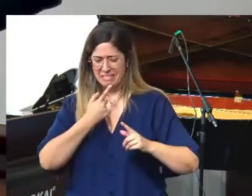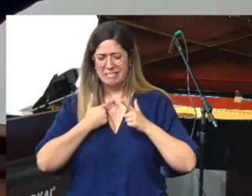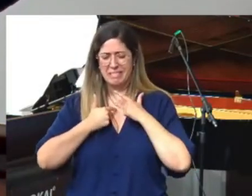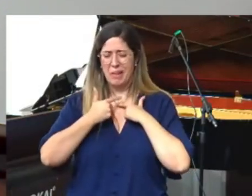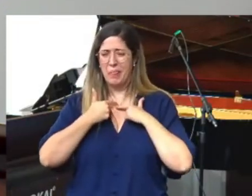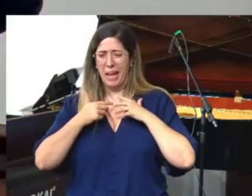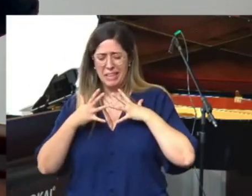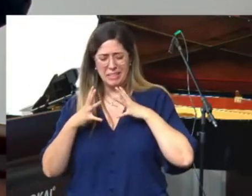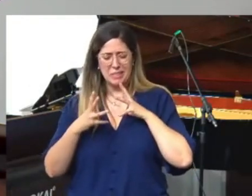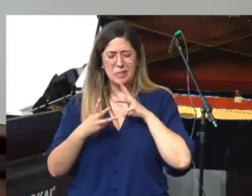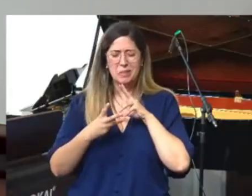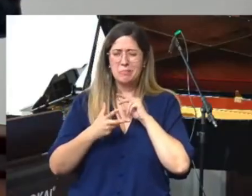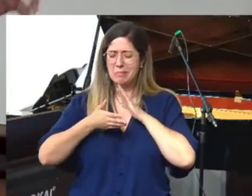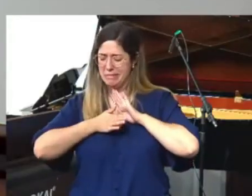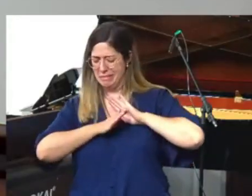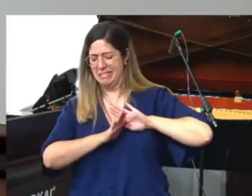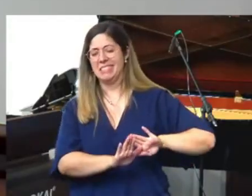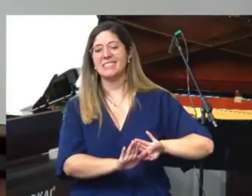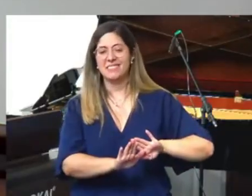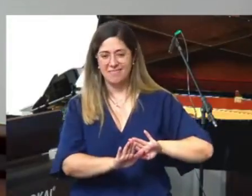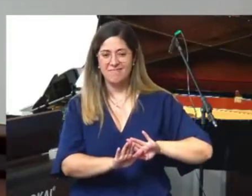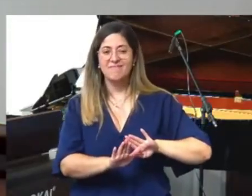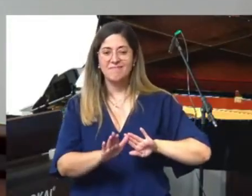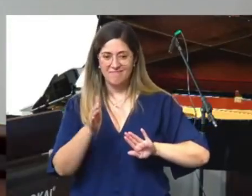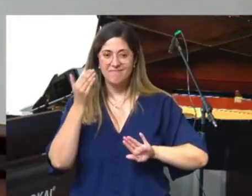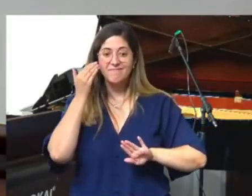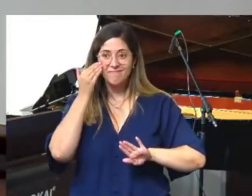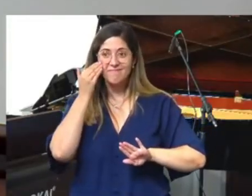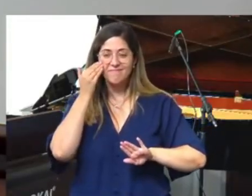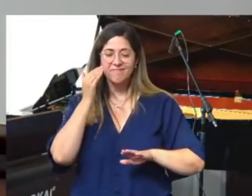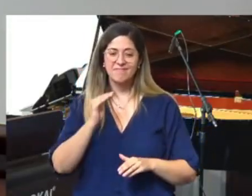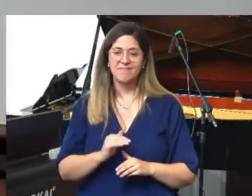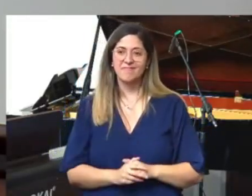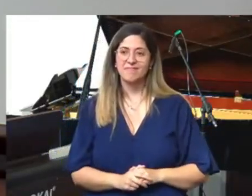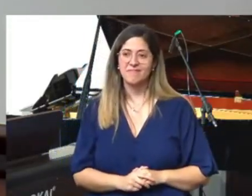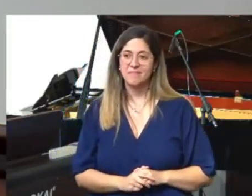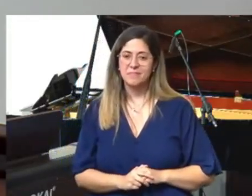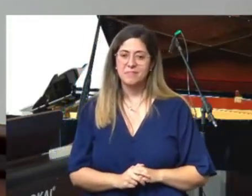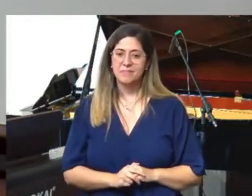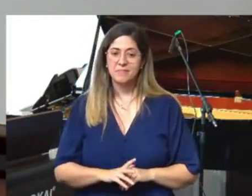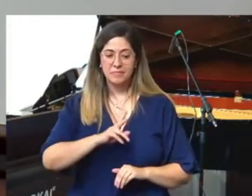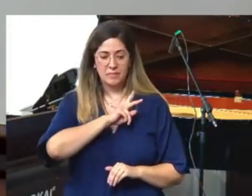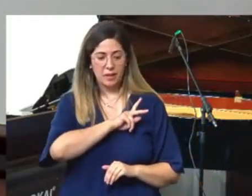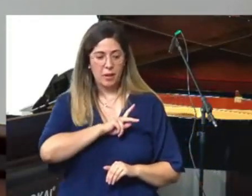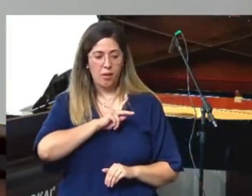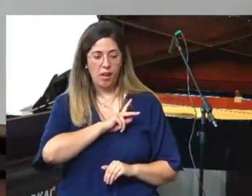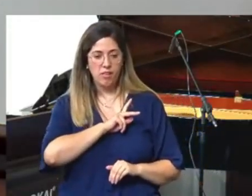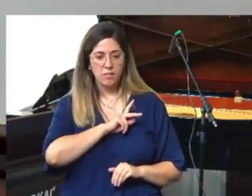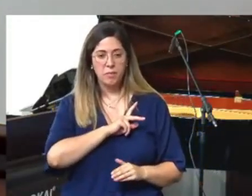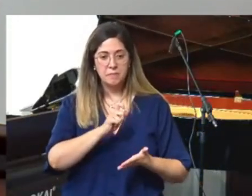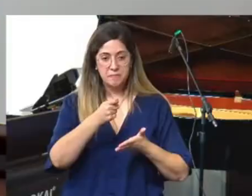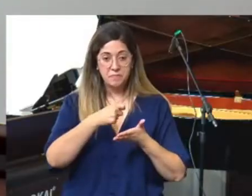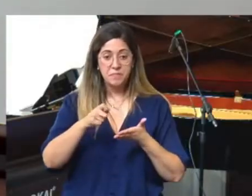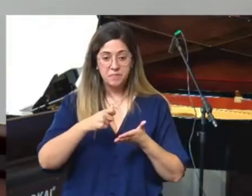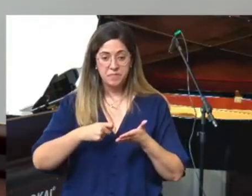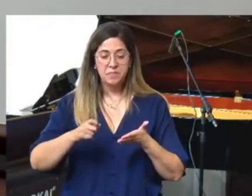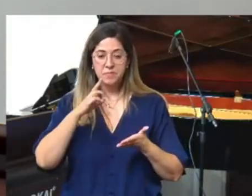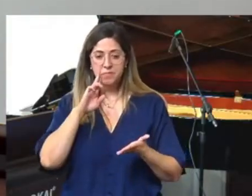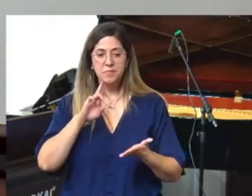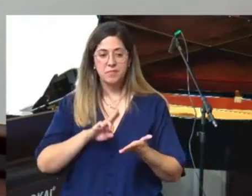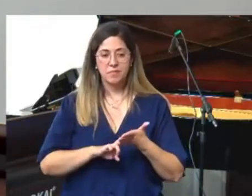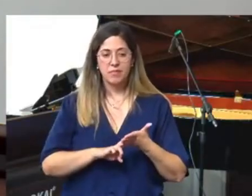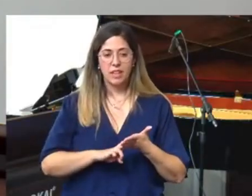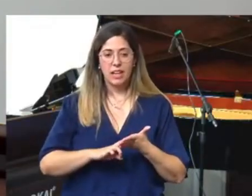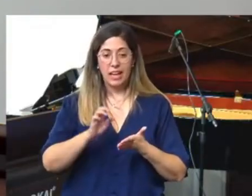Renegar as paixões mundanas. Paulo escreve a respeito disso lá na carta